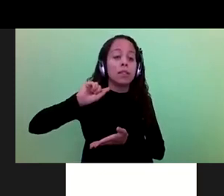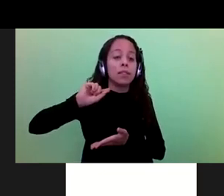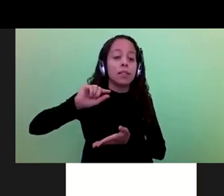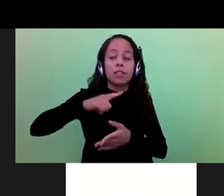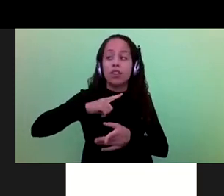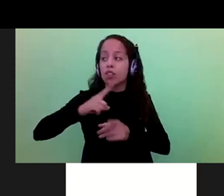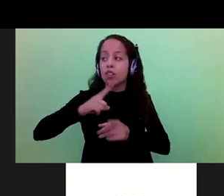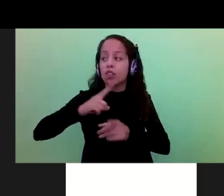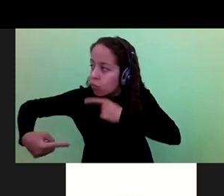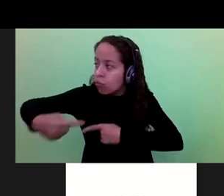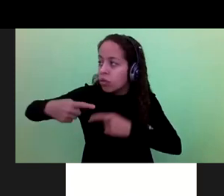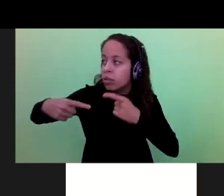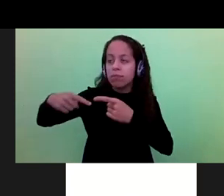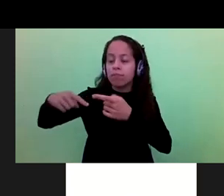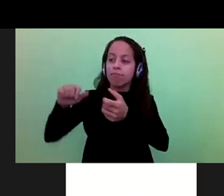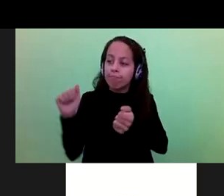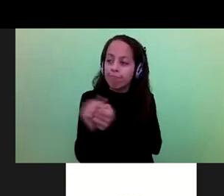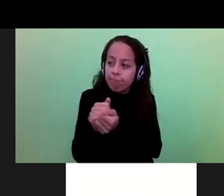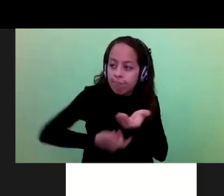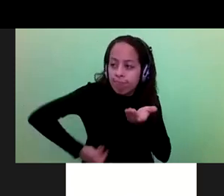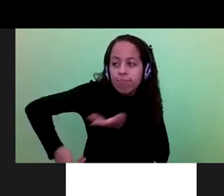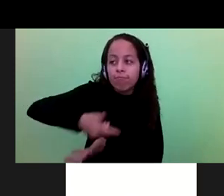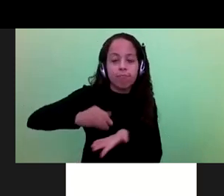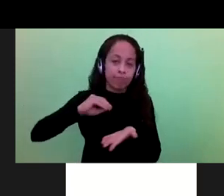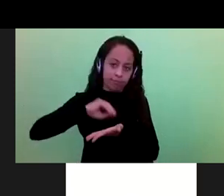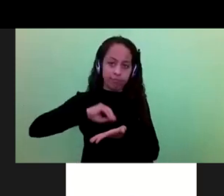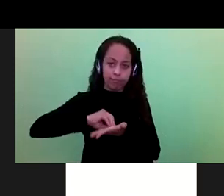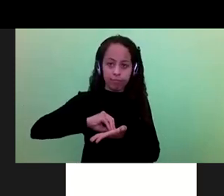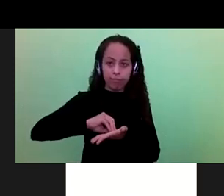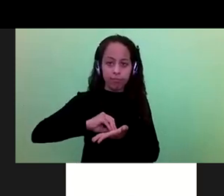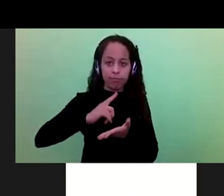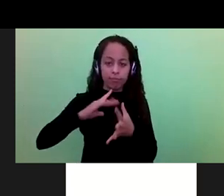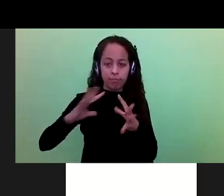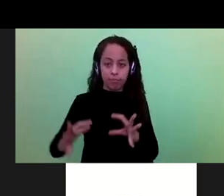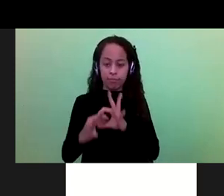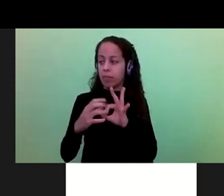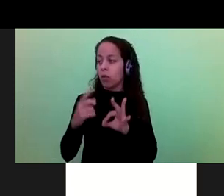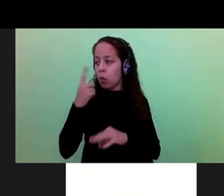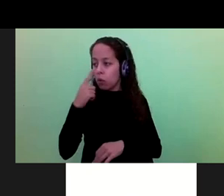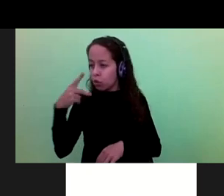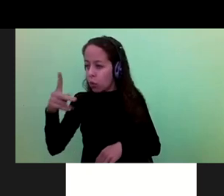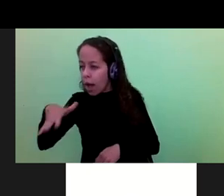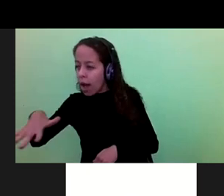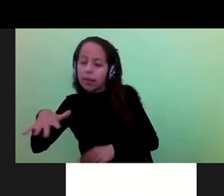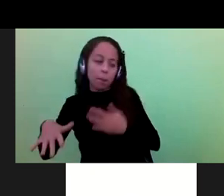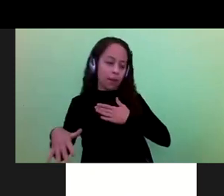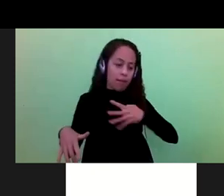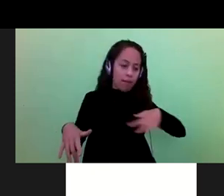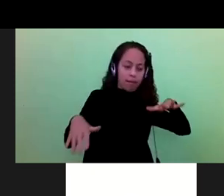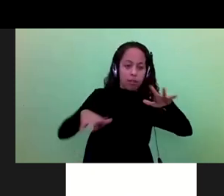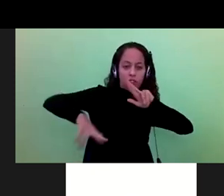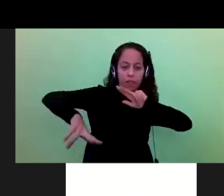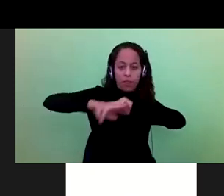maneira integrada. Nós não temos uma discussão que integre as diferentes áreas de conhecimento e